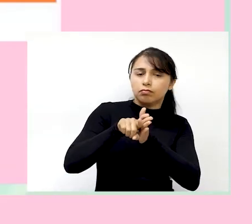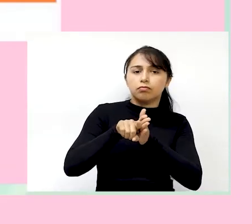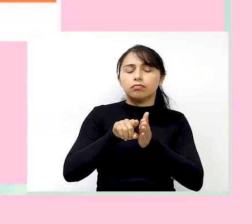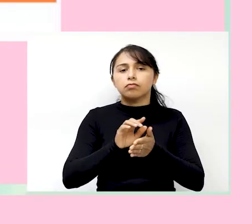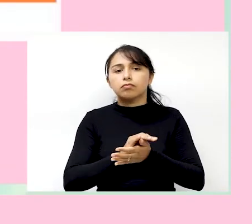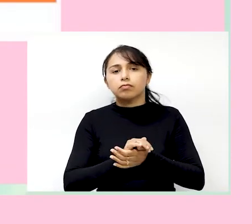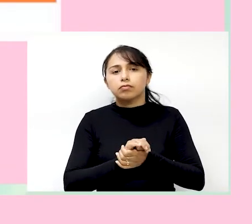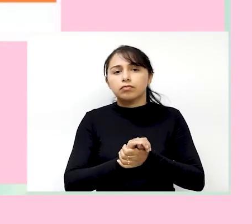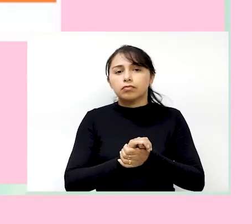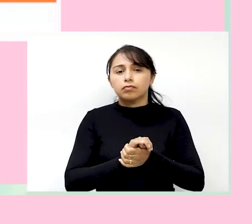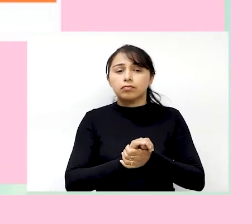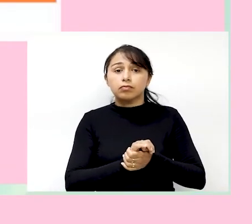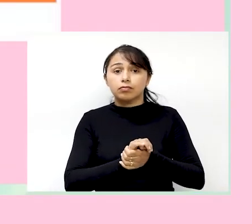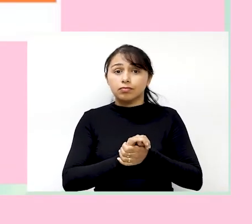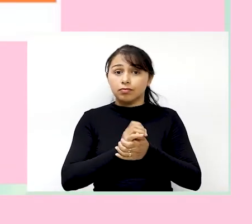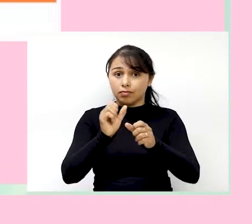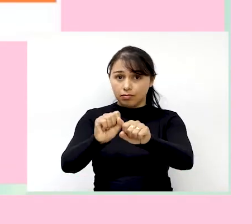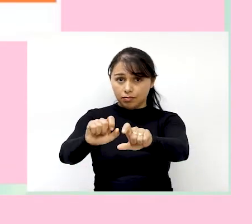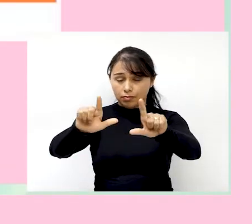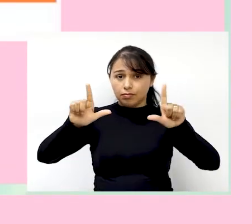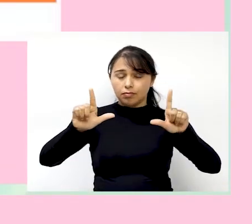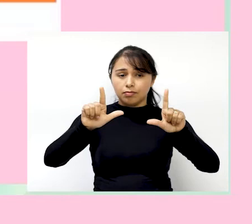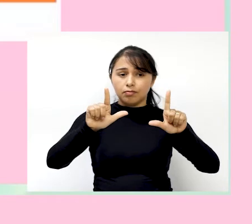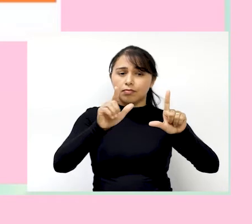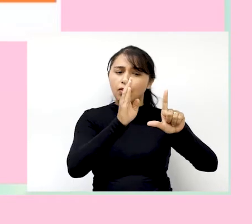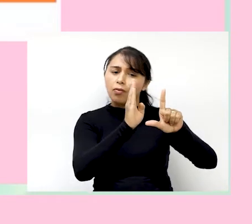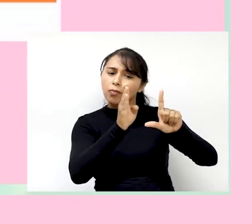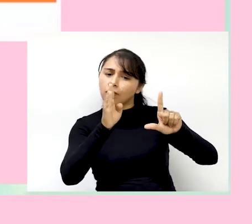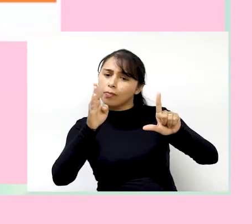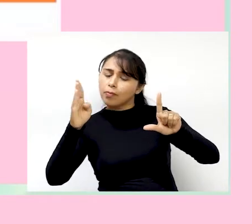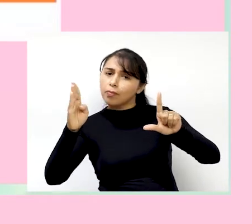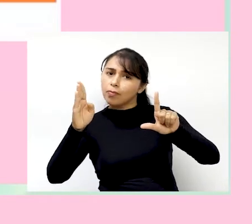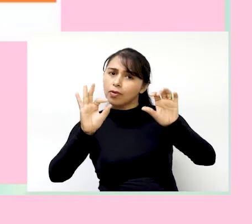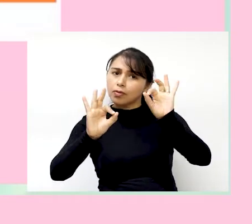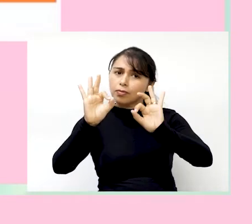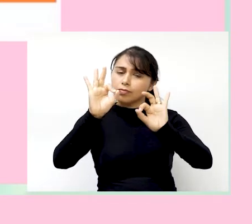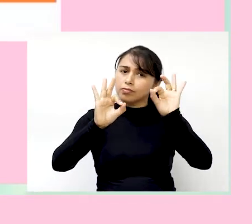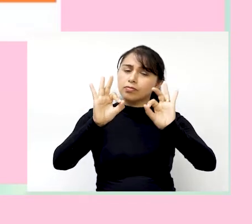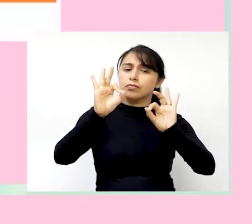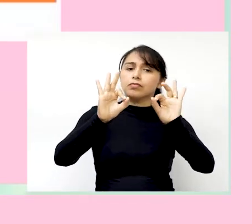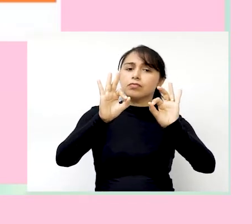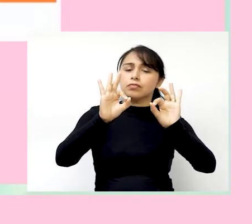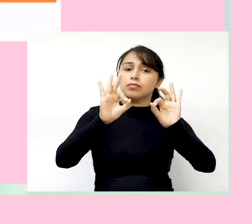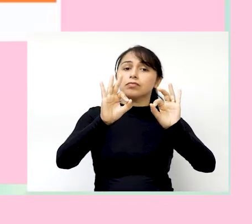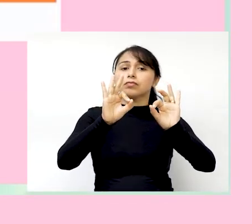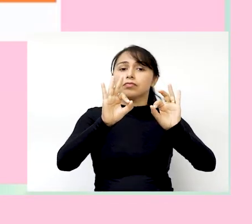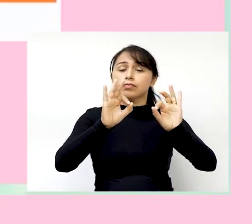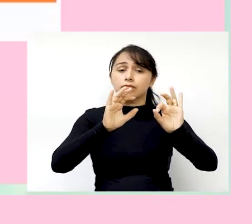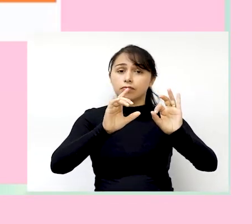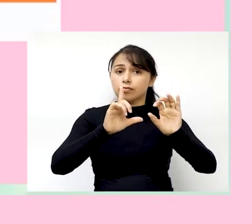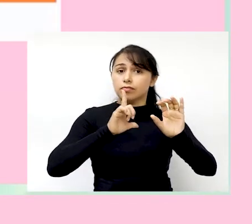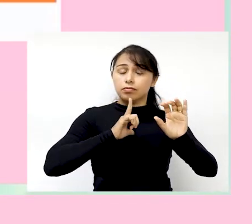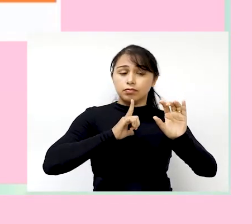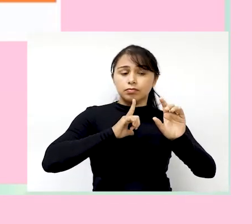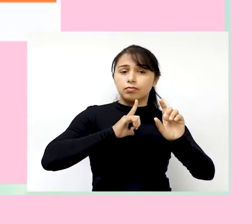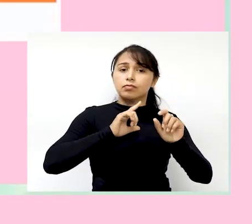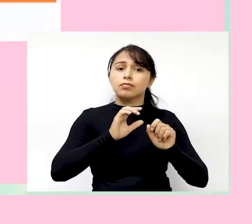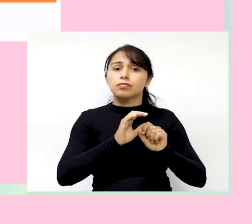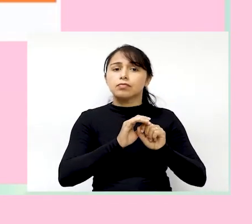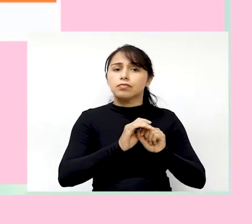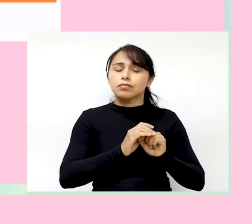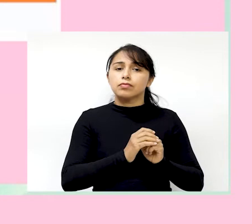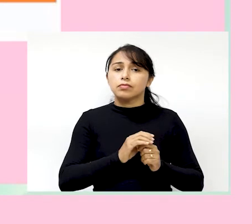tem uma questão que diz o seguinte: as figuras mostradas abaixo estão organizadas dentro de um padrão que se repete. Mantendo